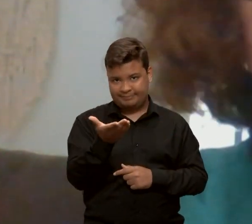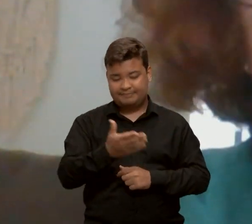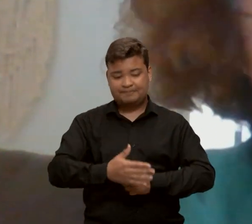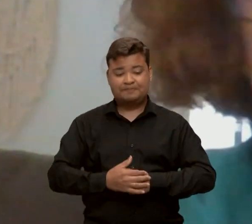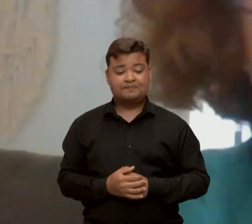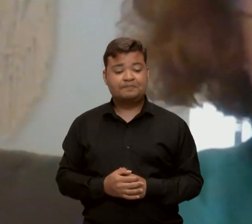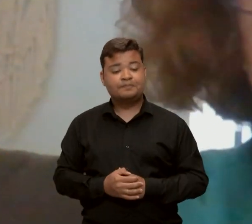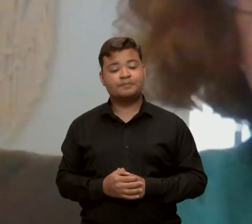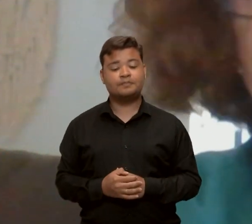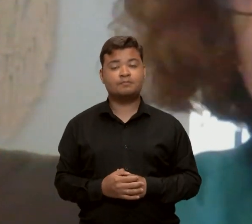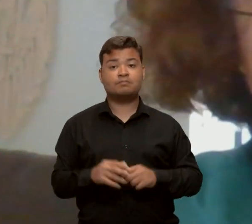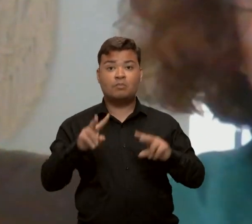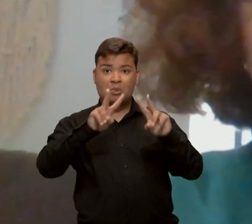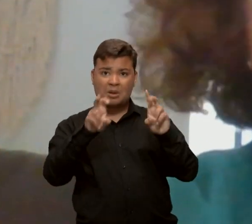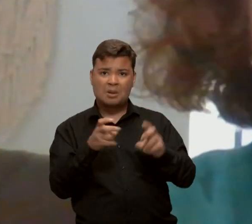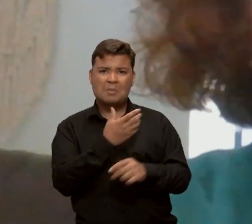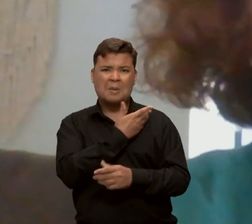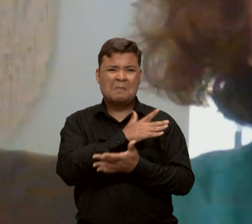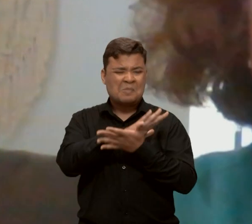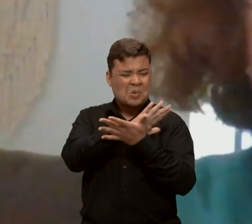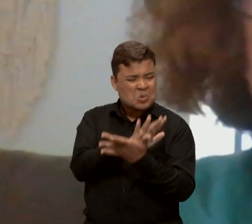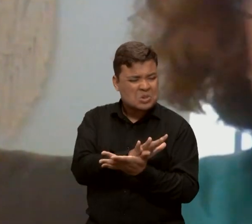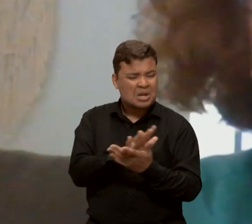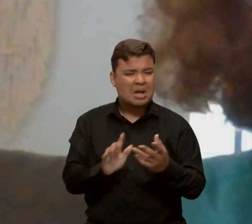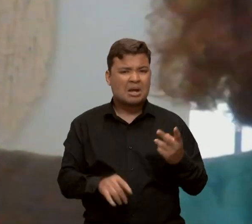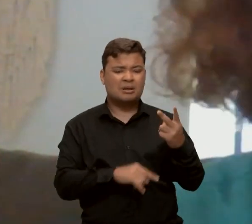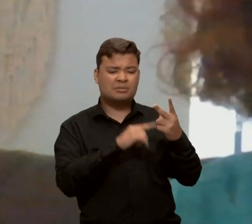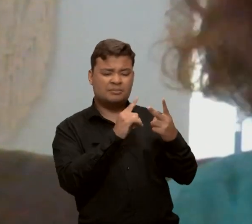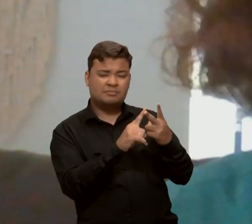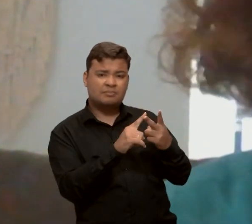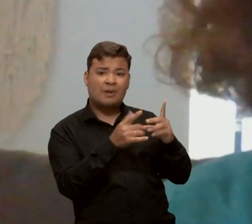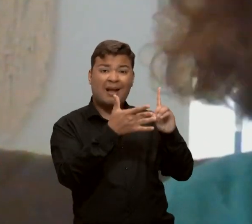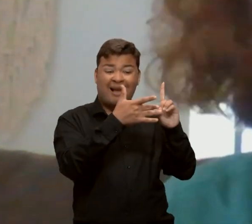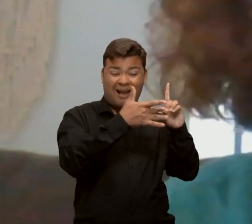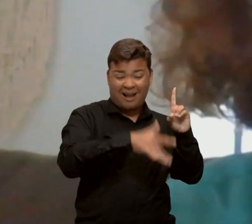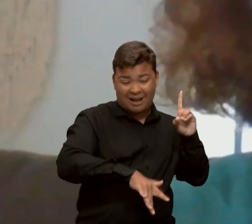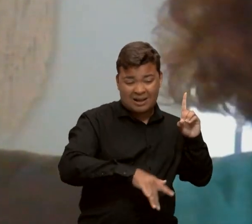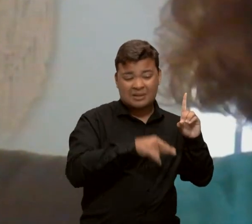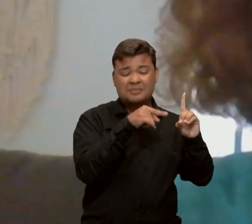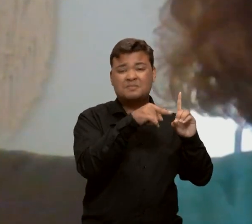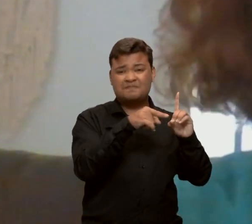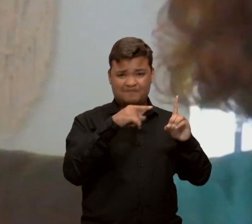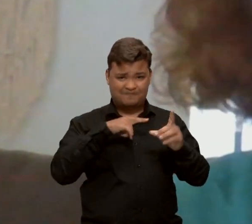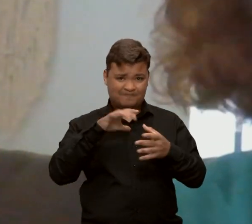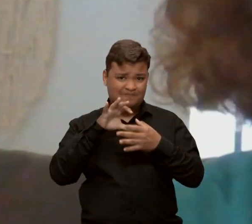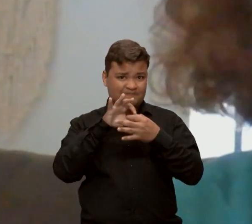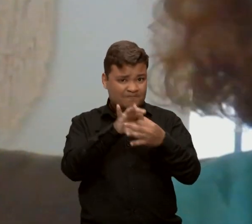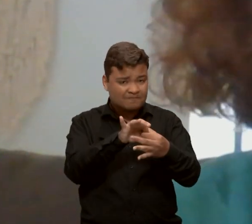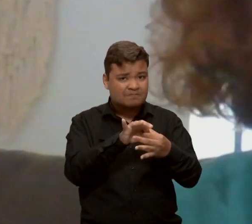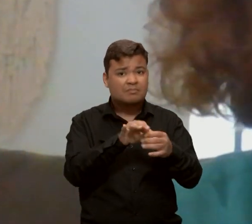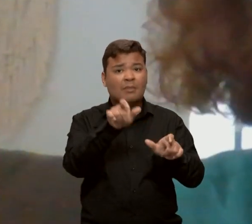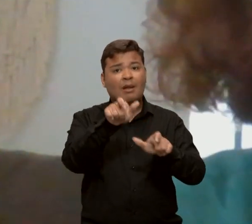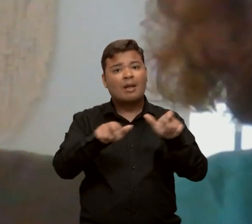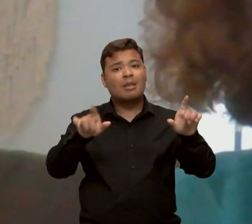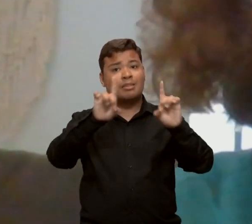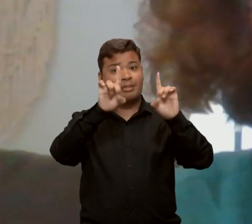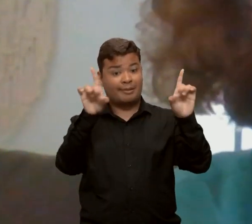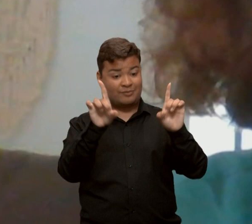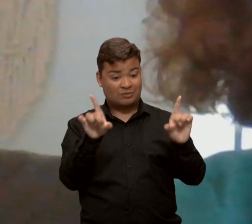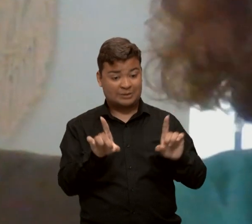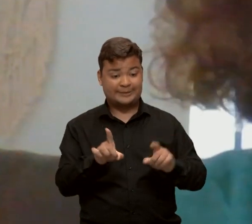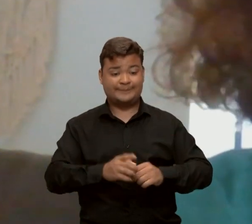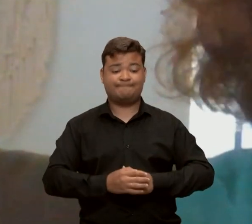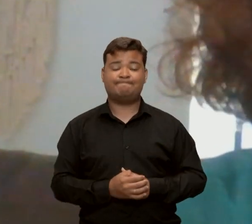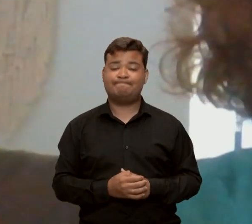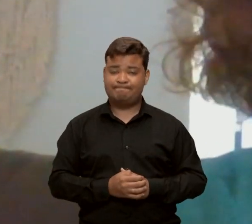de capacitismo, a gente tem uma relação com as pessoas com deficiência, porque normalmente esse termo